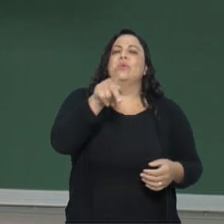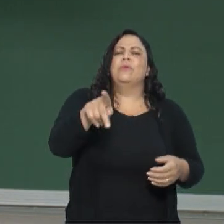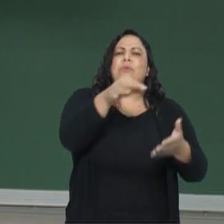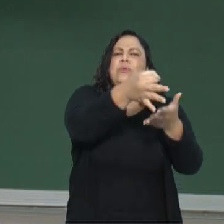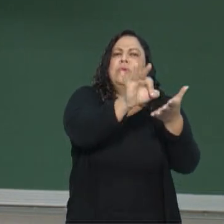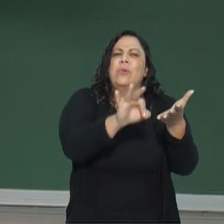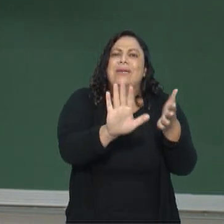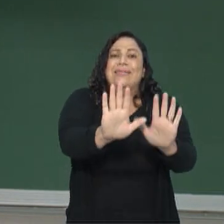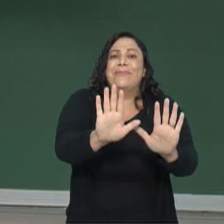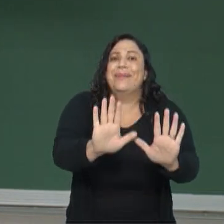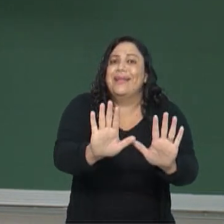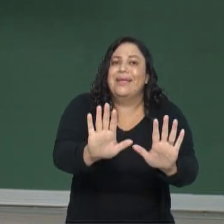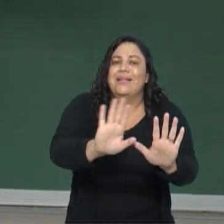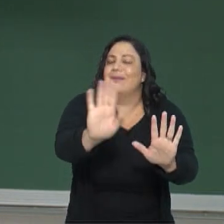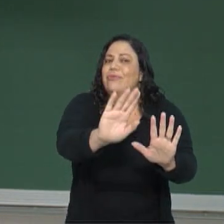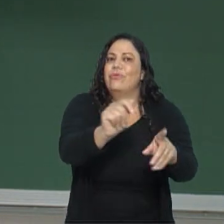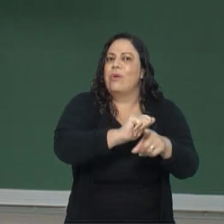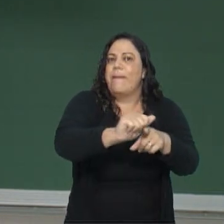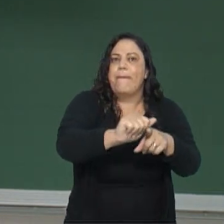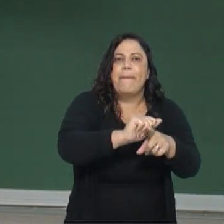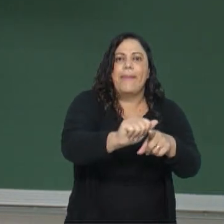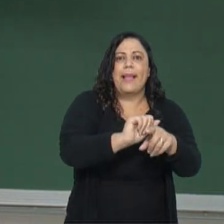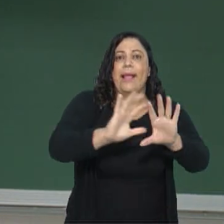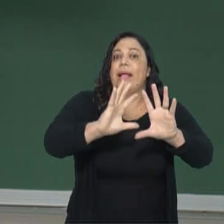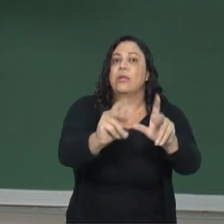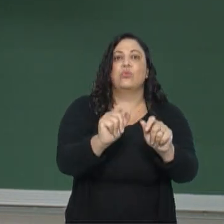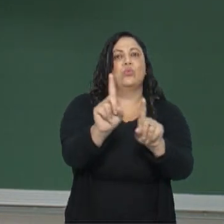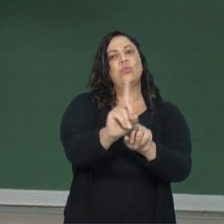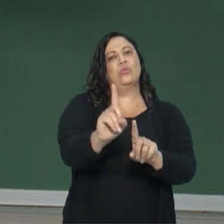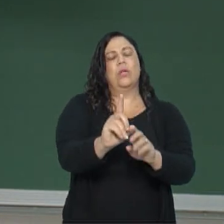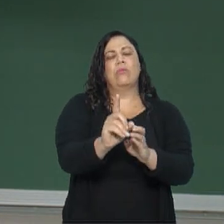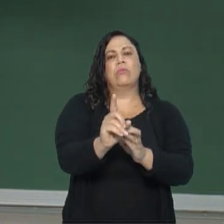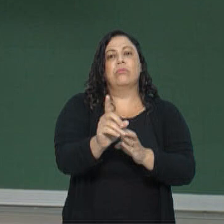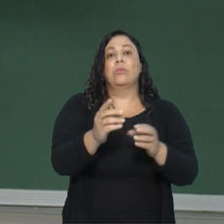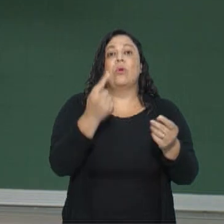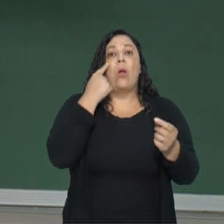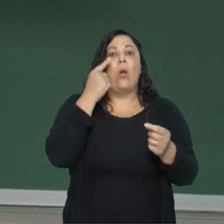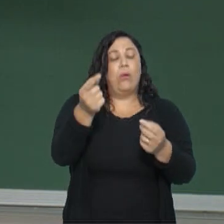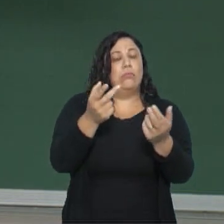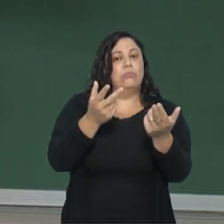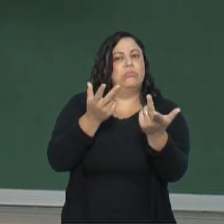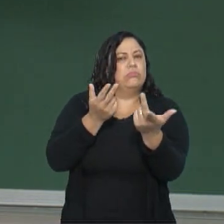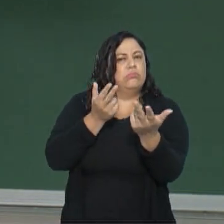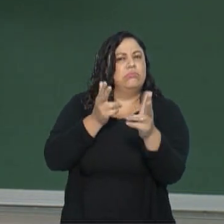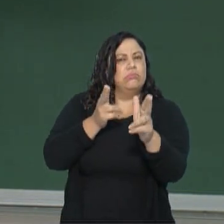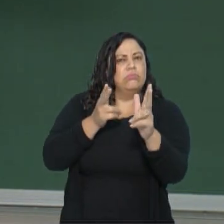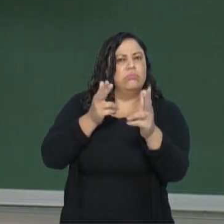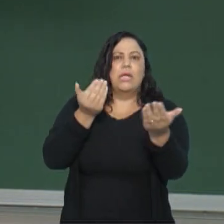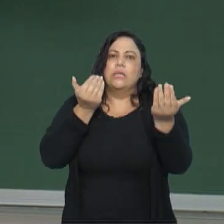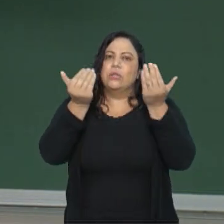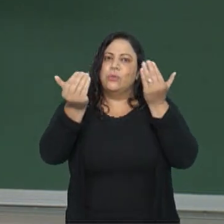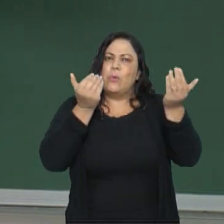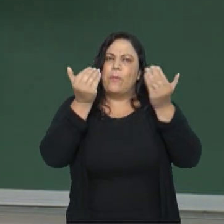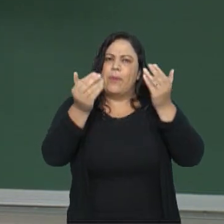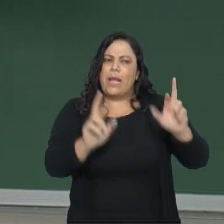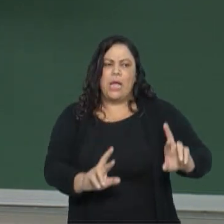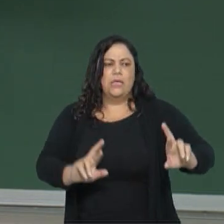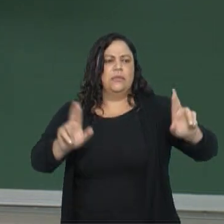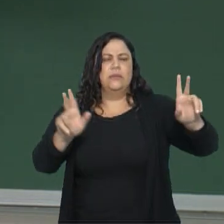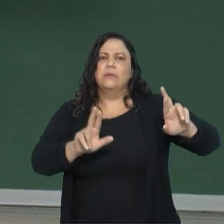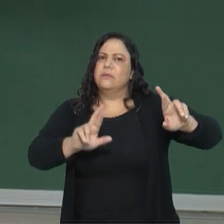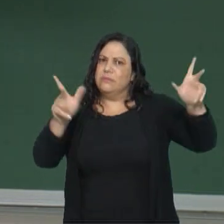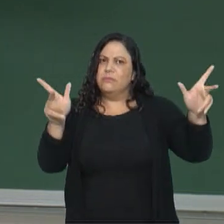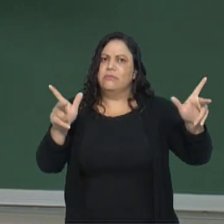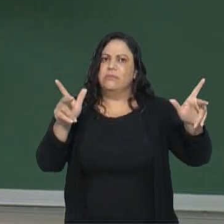espere um pouquinho, não vai lá apagando. Olhe, veja as semelhanças. tem algo muito diferente, aí você